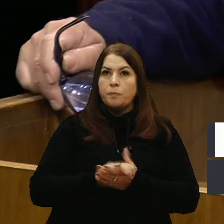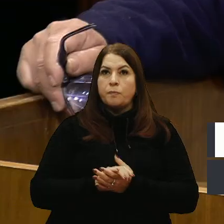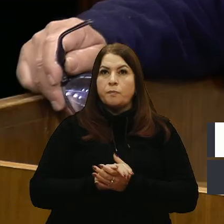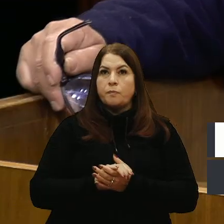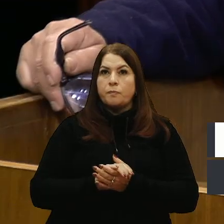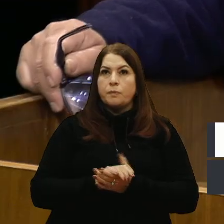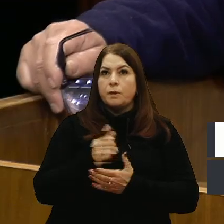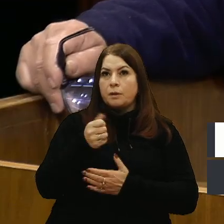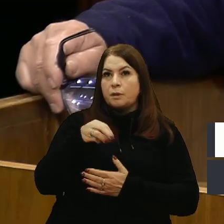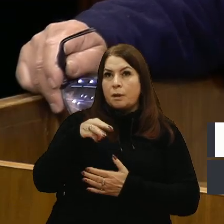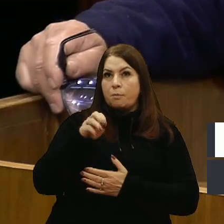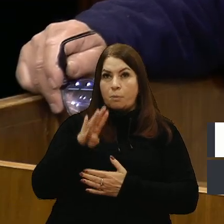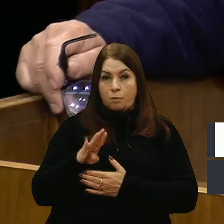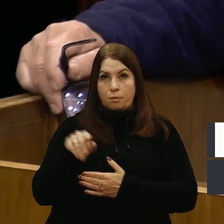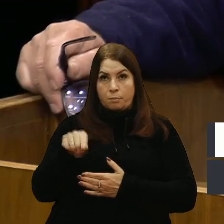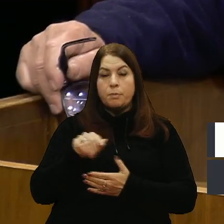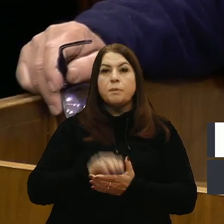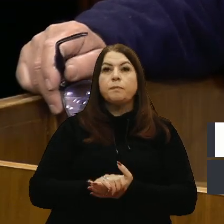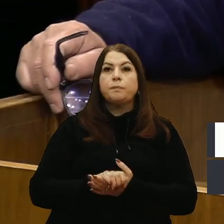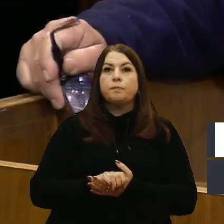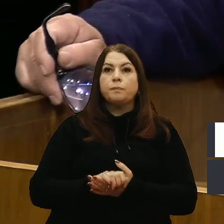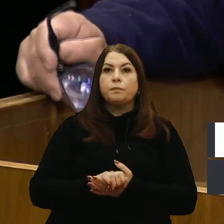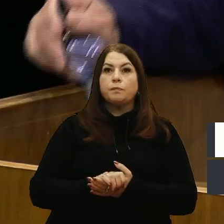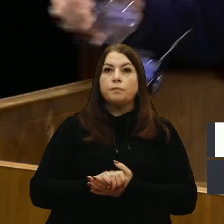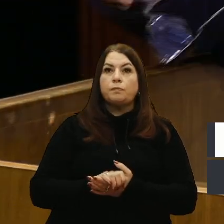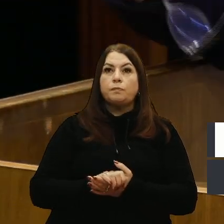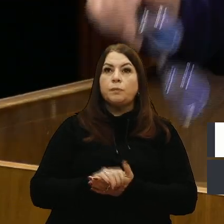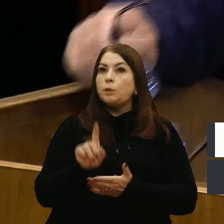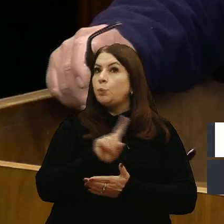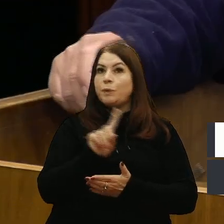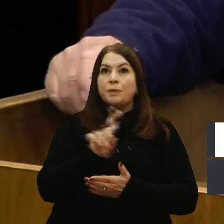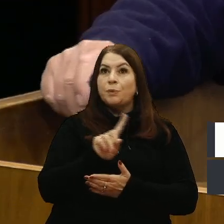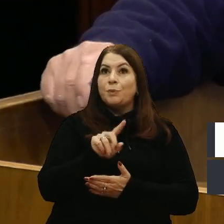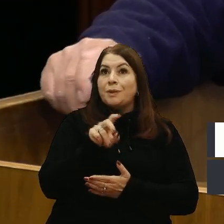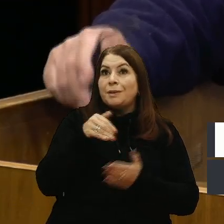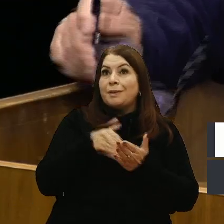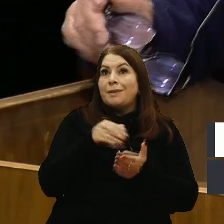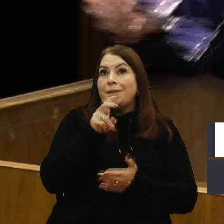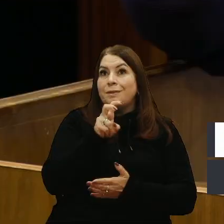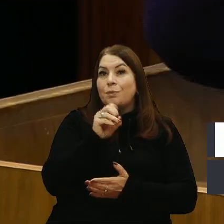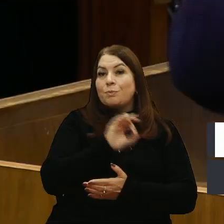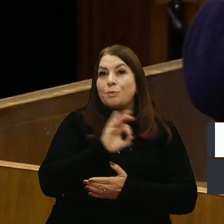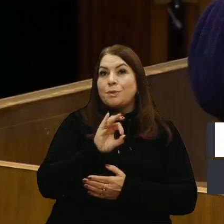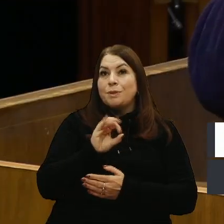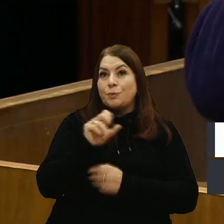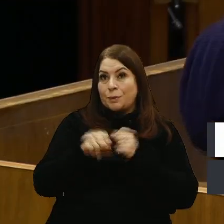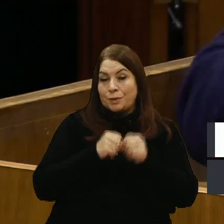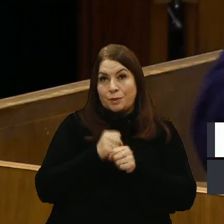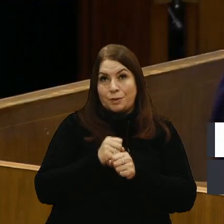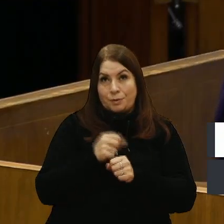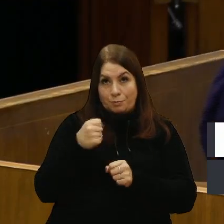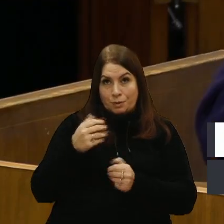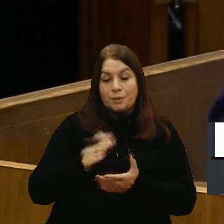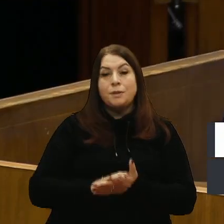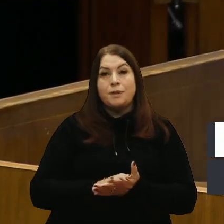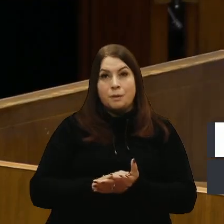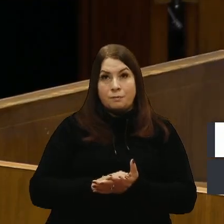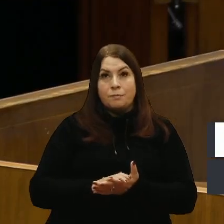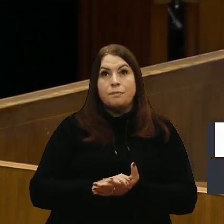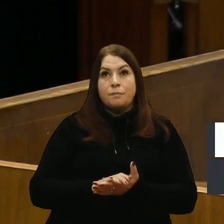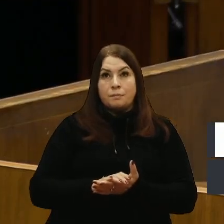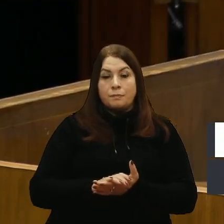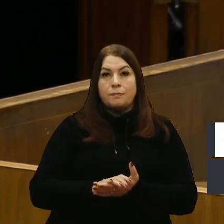as AMOBs. Hoje nós não estamos nem a 50% ainda esse ano. Então nós